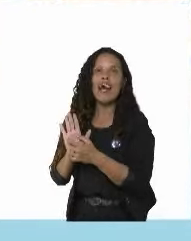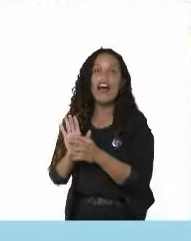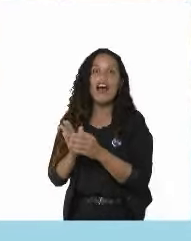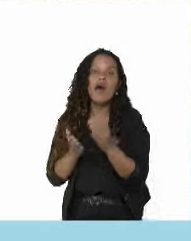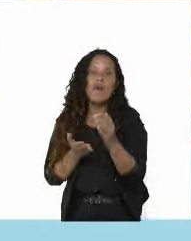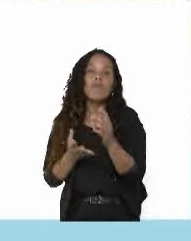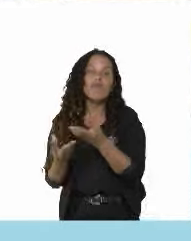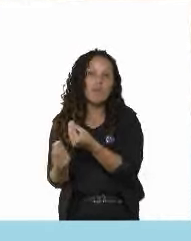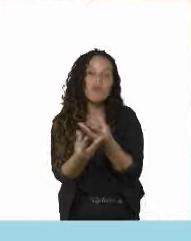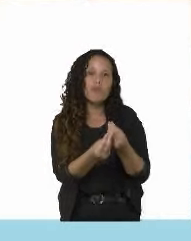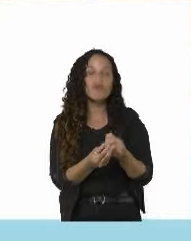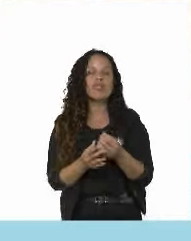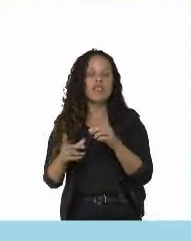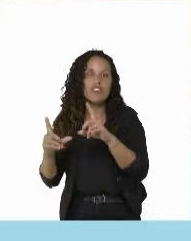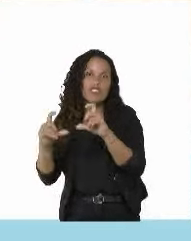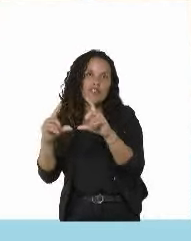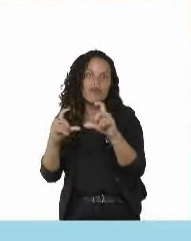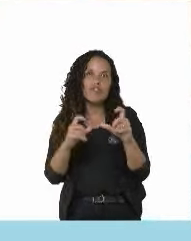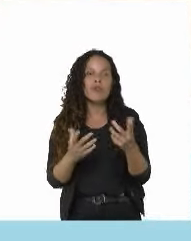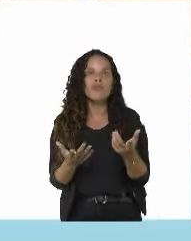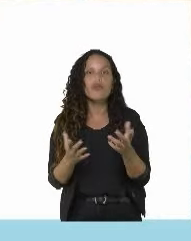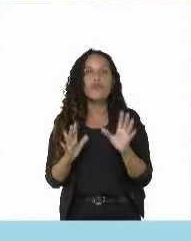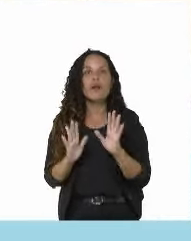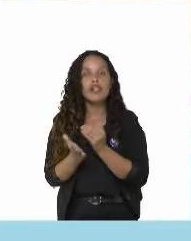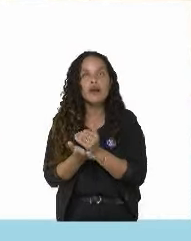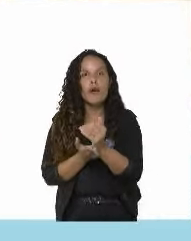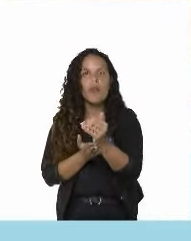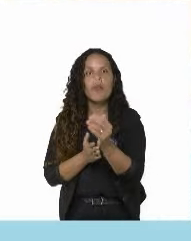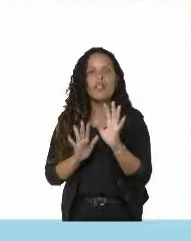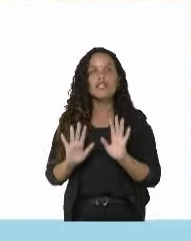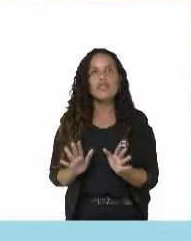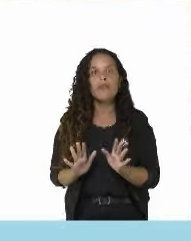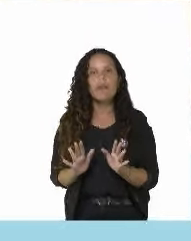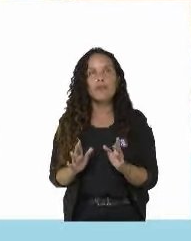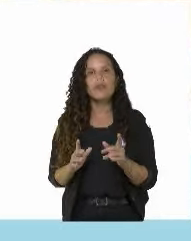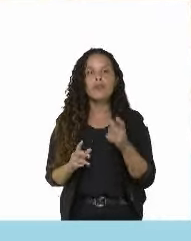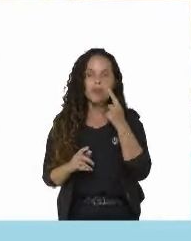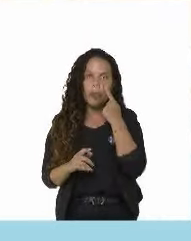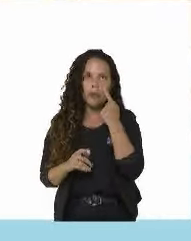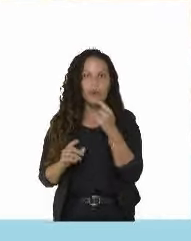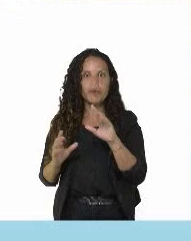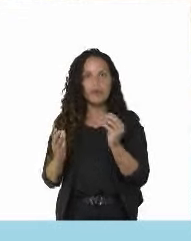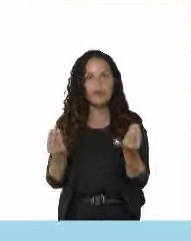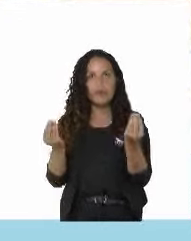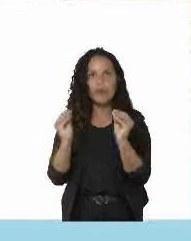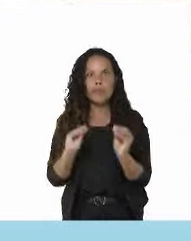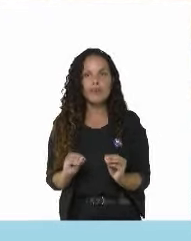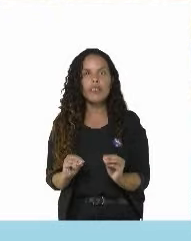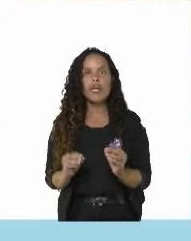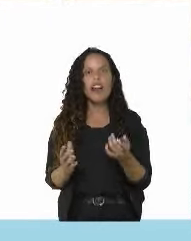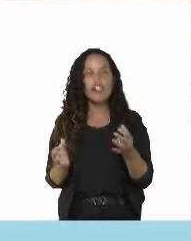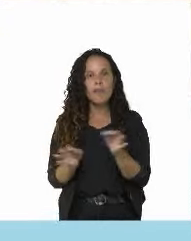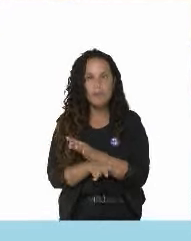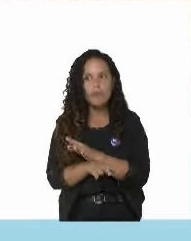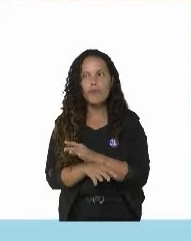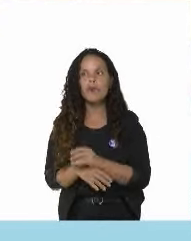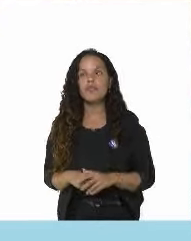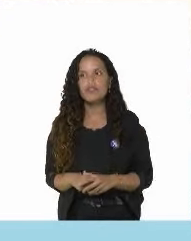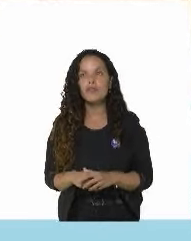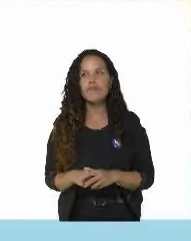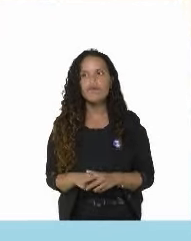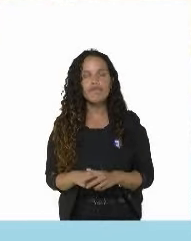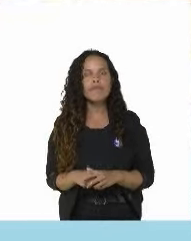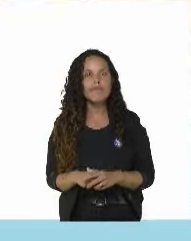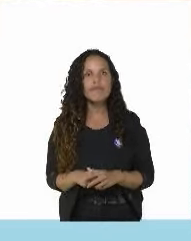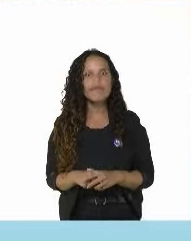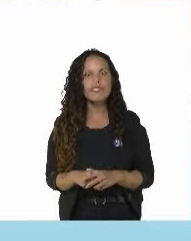frustração quando a gente começa, porque a gente escreve um prompt, eu até coloquei aqui umas partes dos meus prompts, né? E